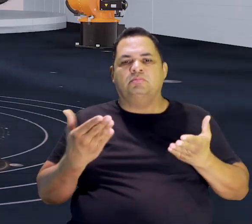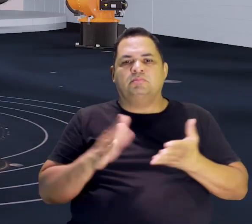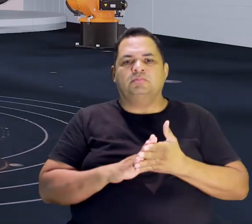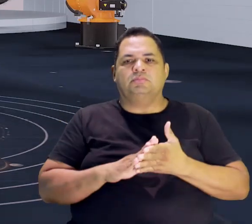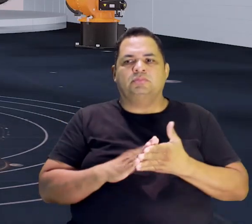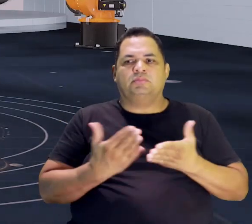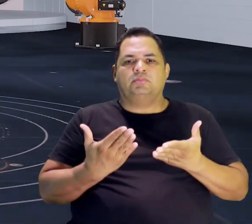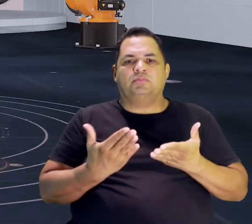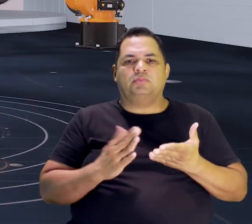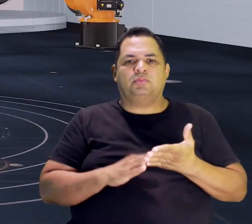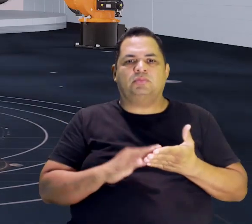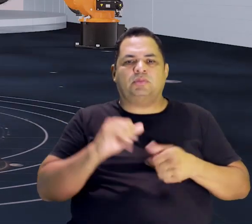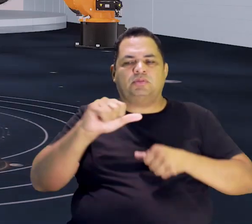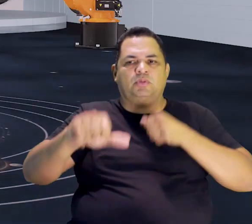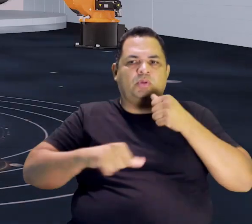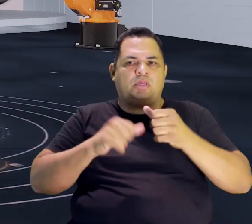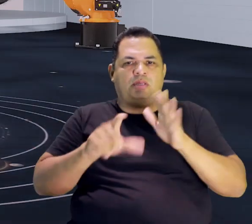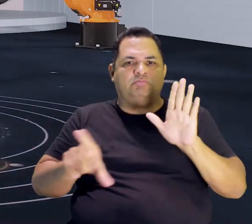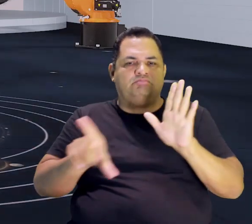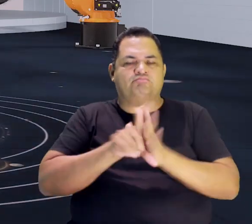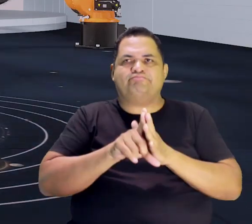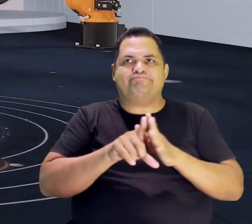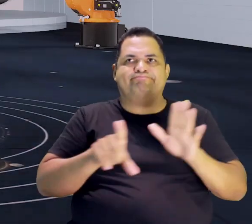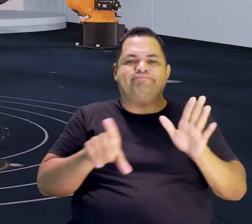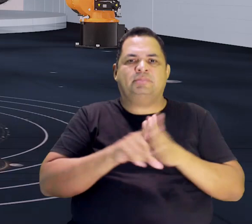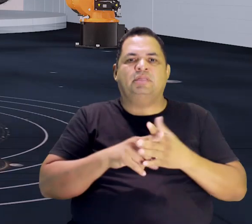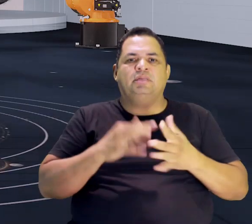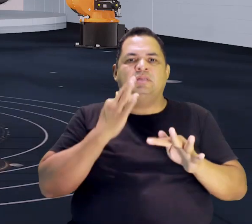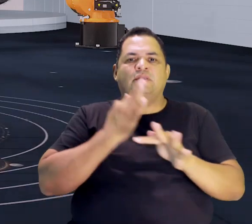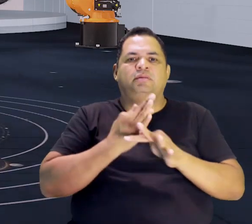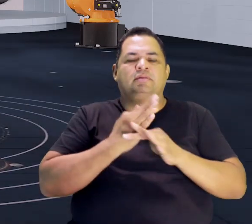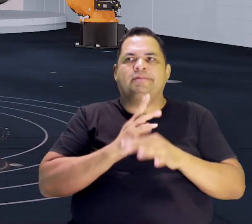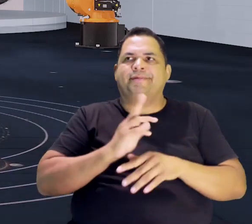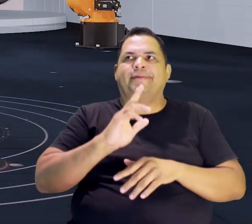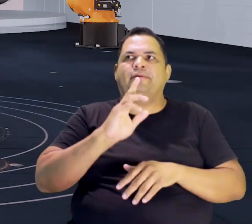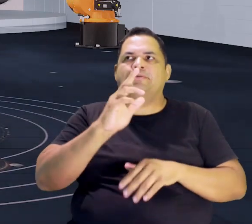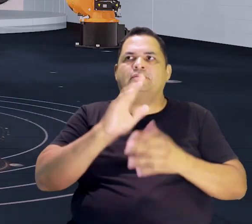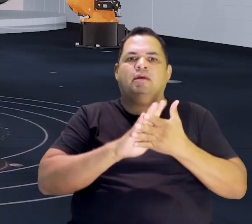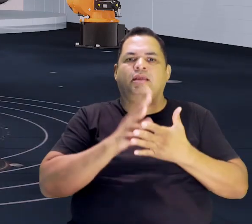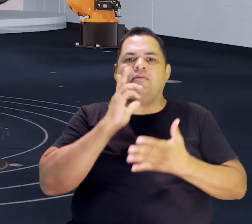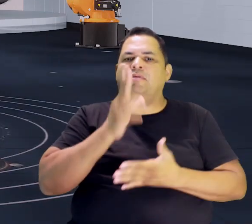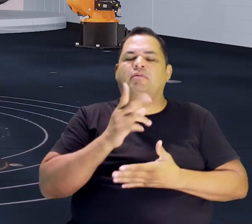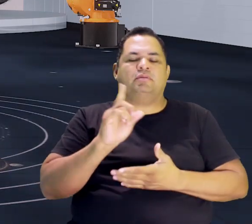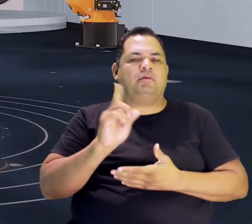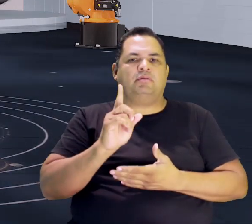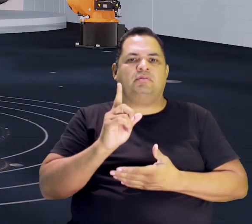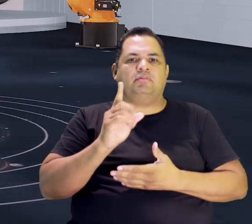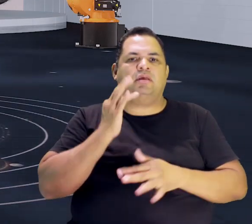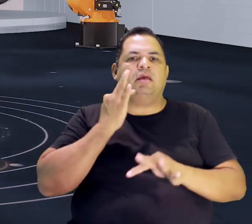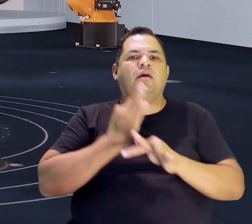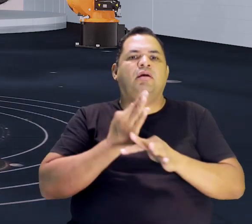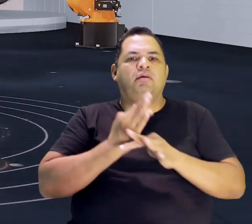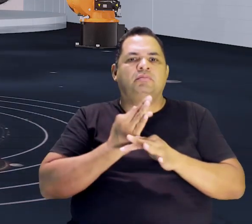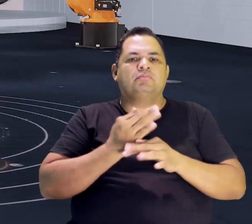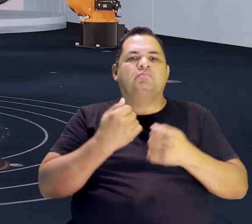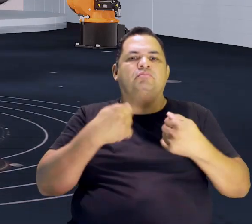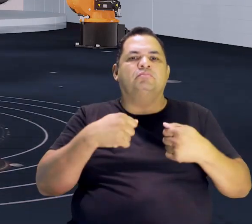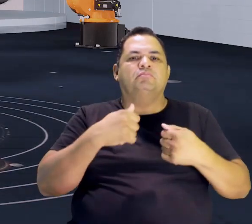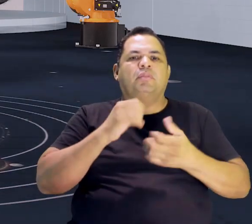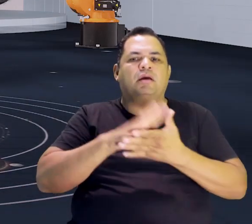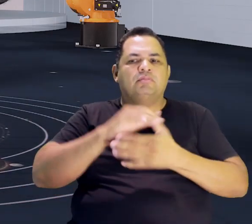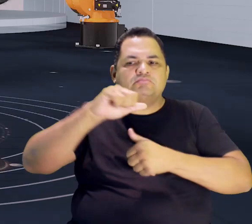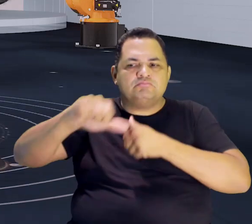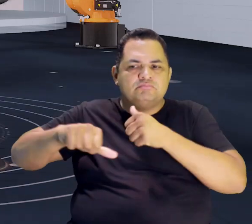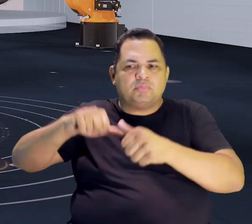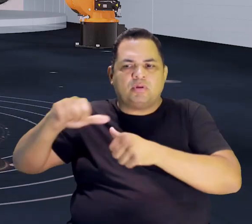essa lei. A lei também, ela não é... A física não é para sempre, tem nada de para sempre. A física é possível você